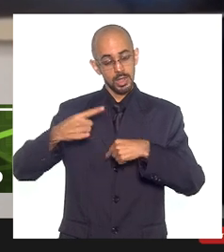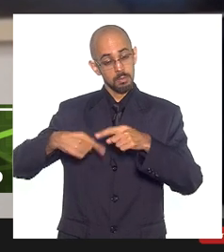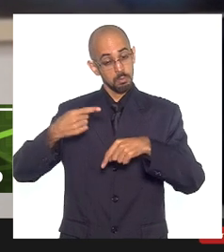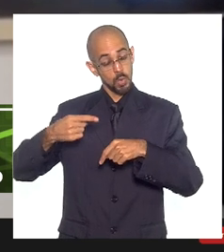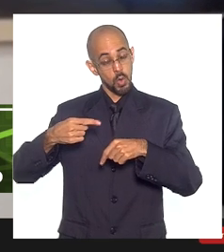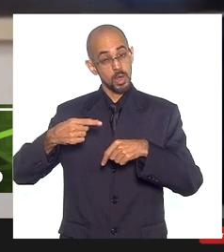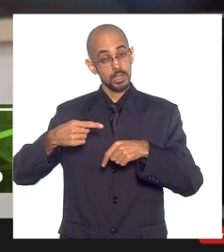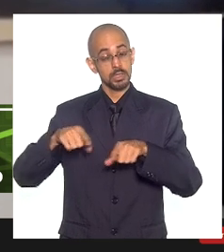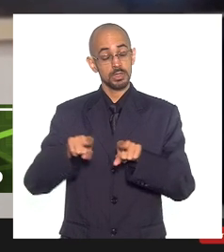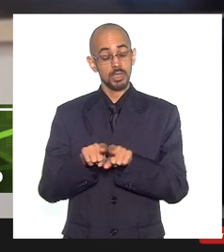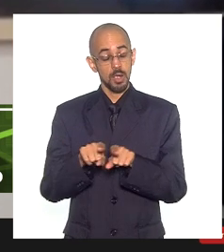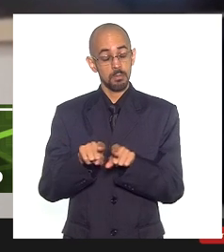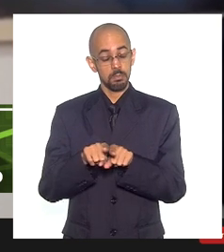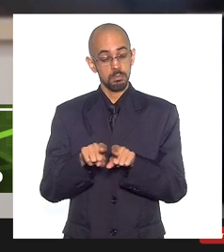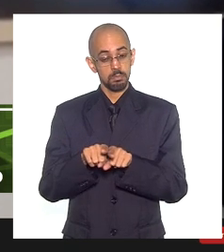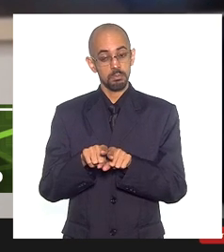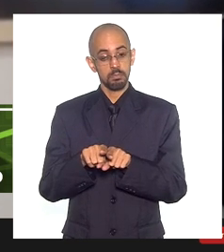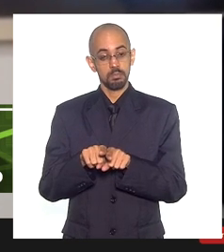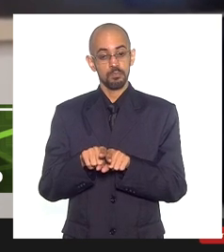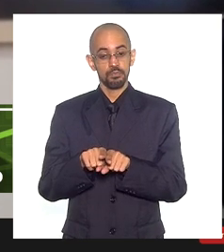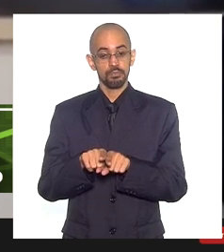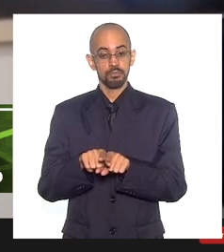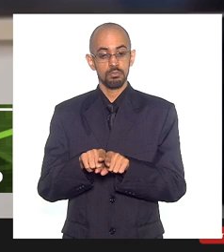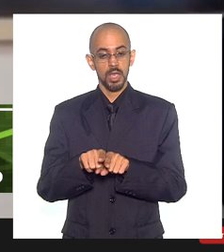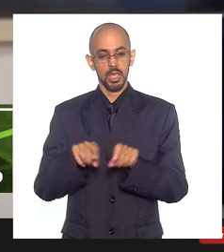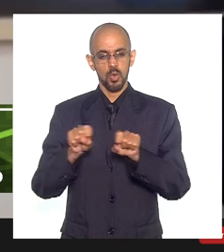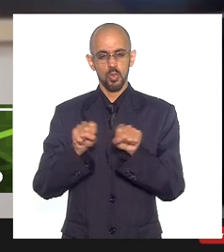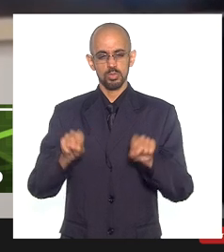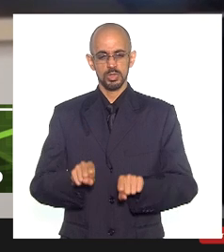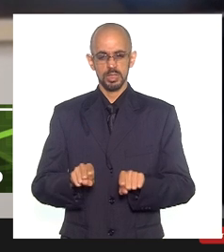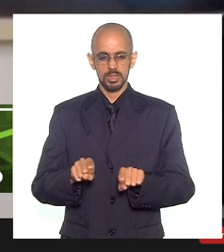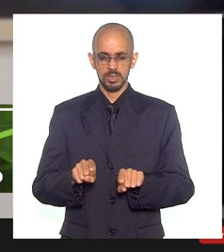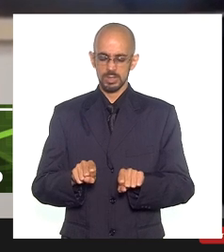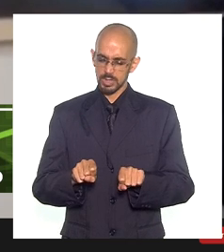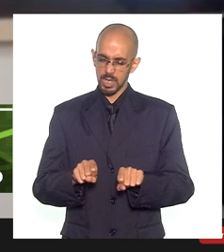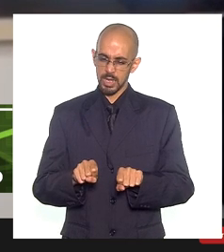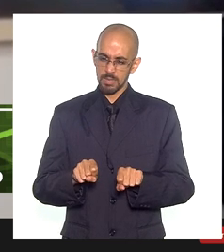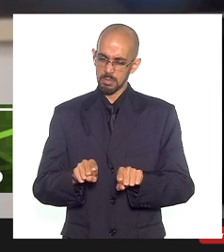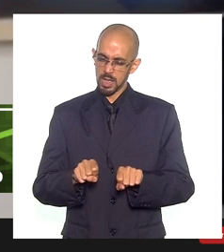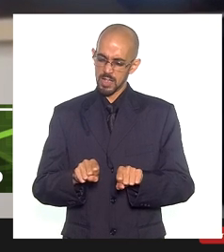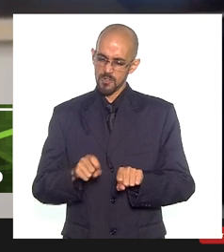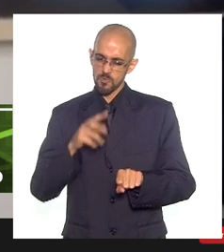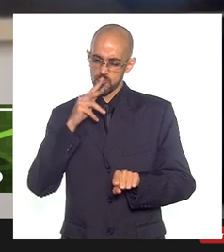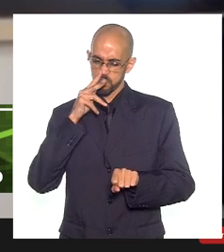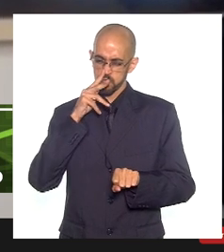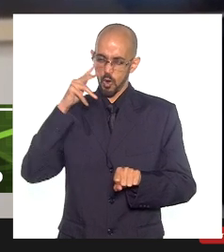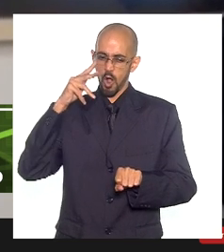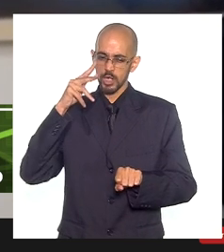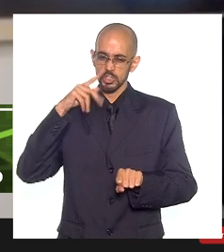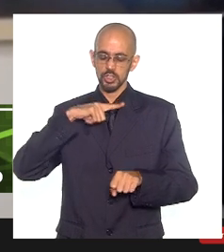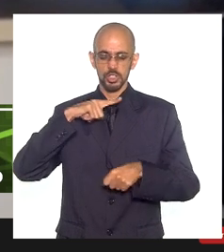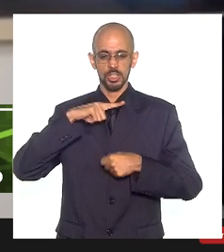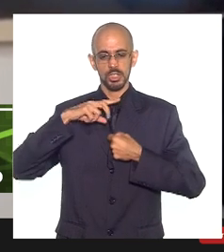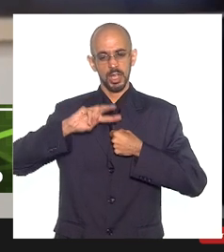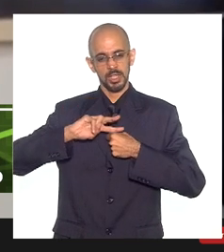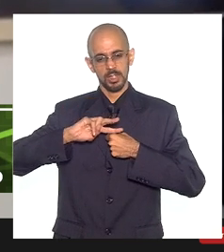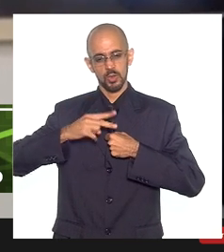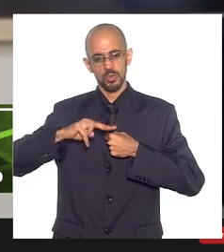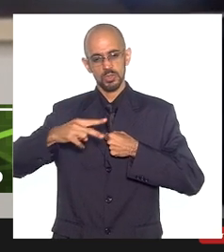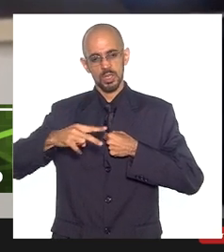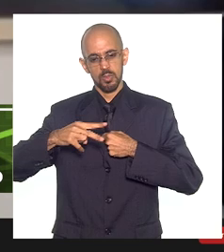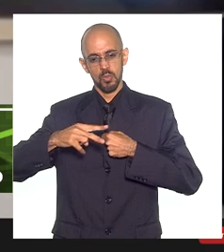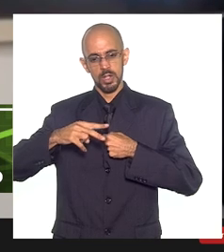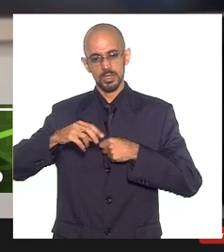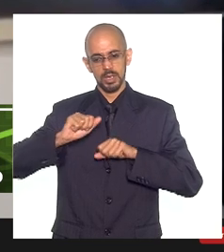mais tarde, com um programa de extensão poderoso e muito consistente que tem efeitos hoje na difusão do